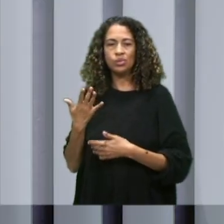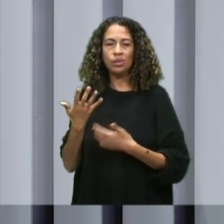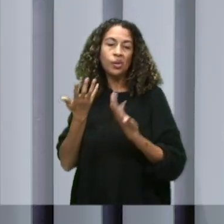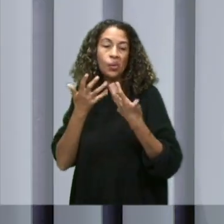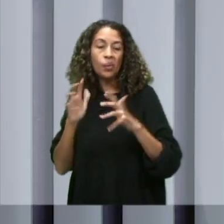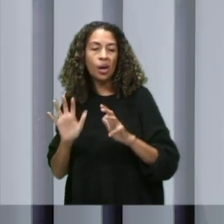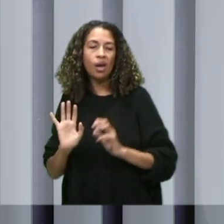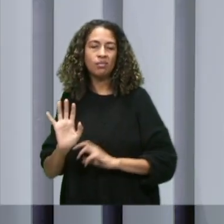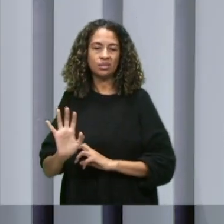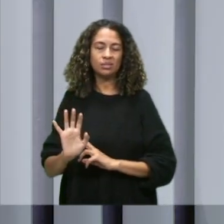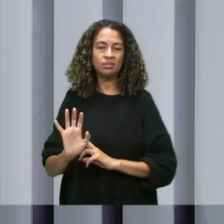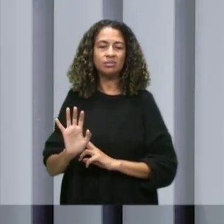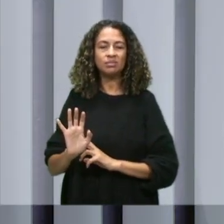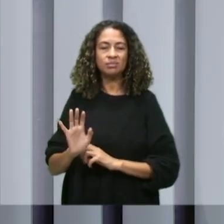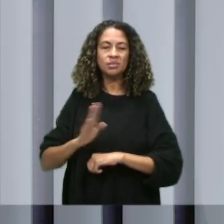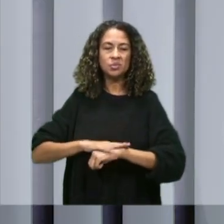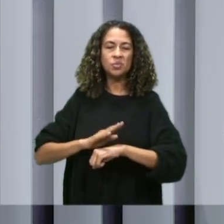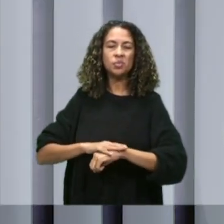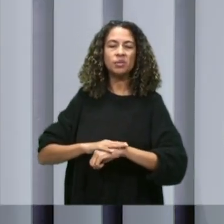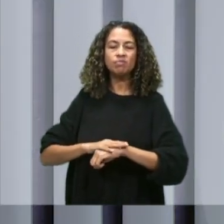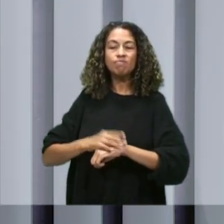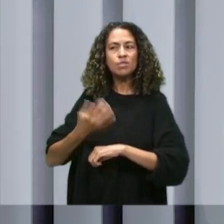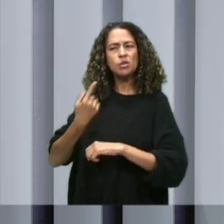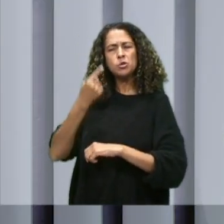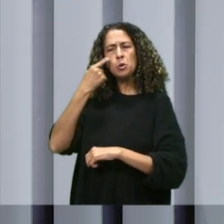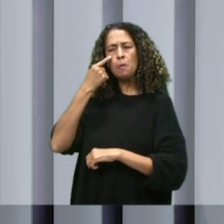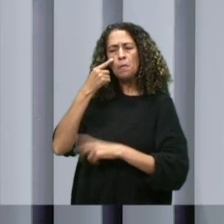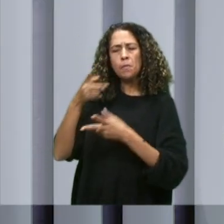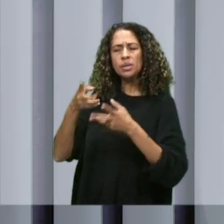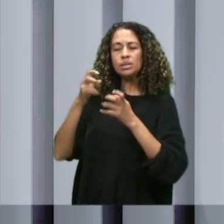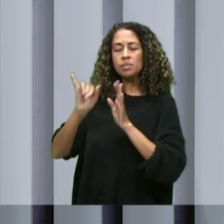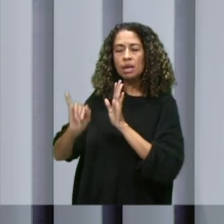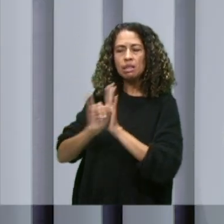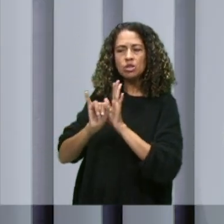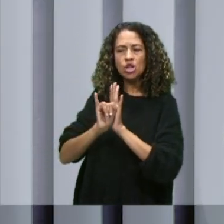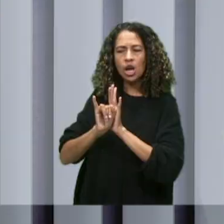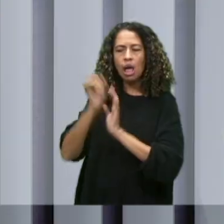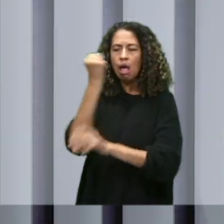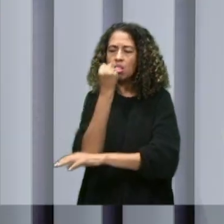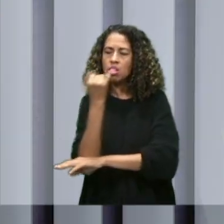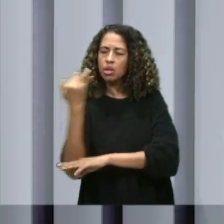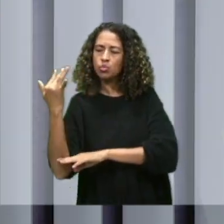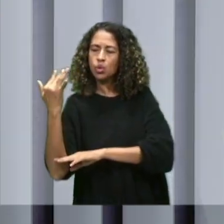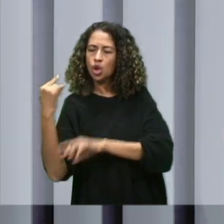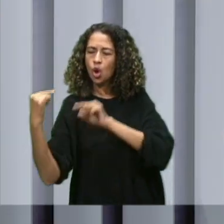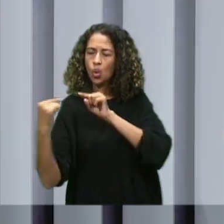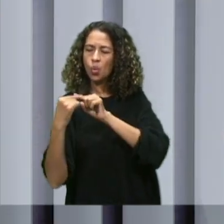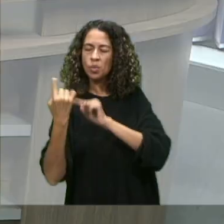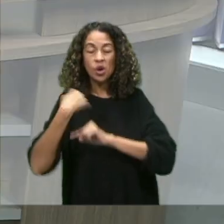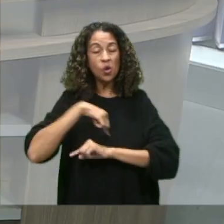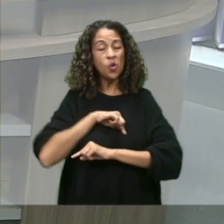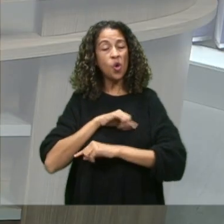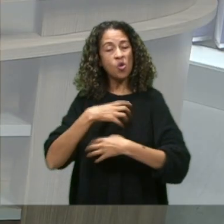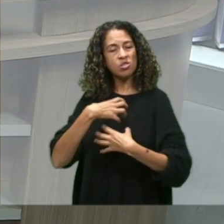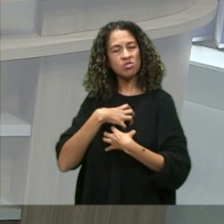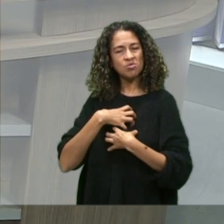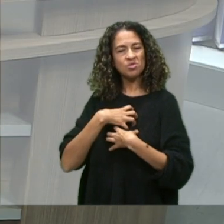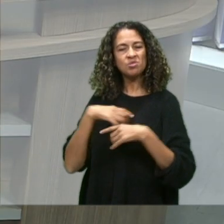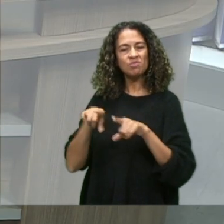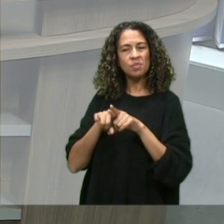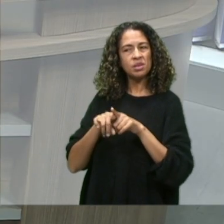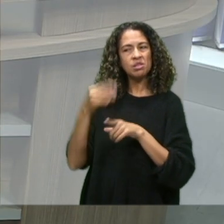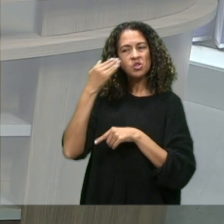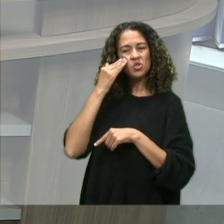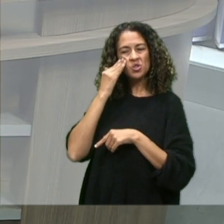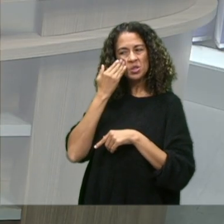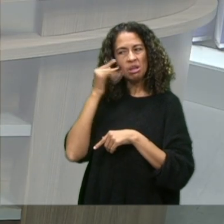momento. Então, a gente se identificar com essa entidade da natureza também, né? De entender ela a partir de